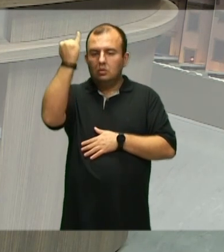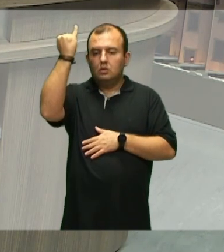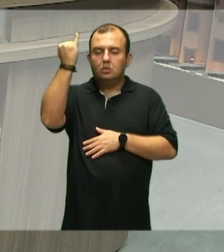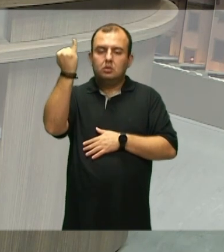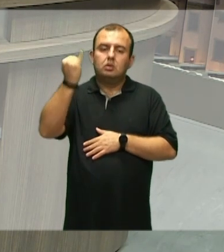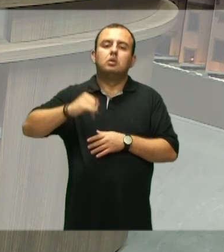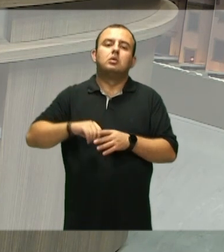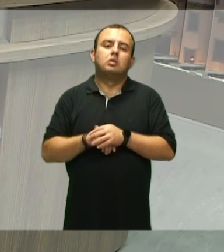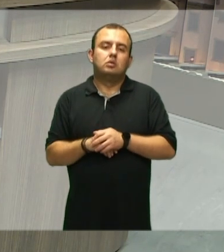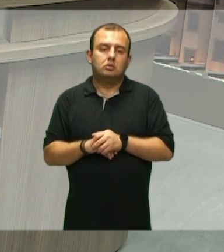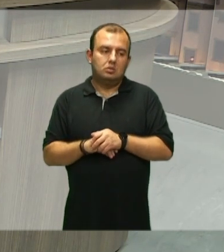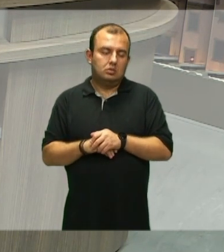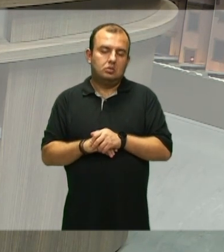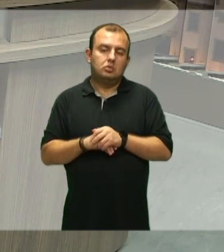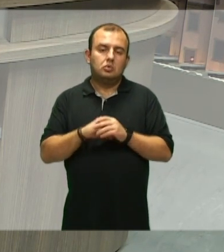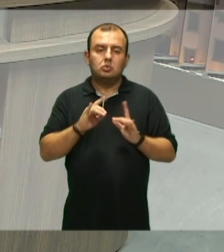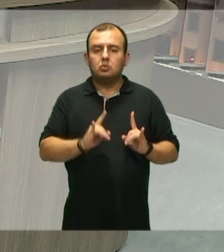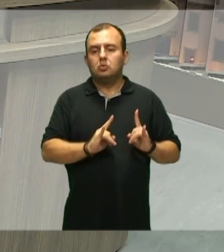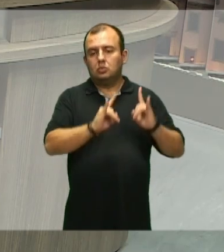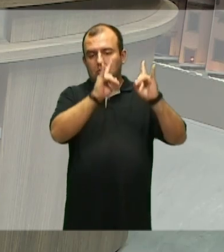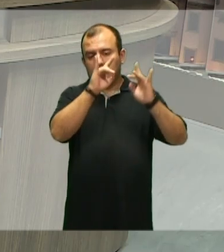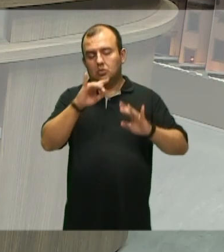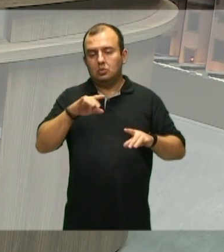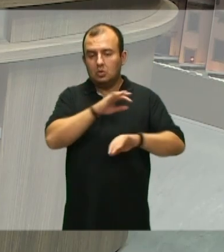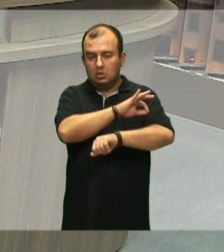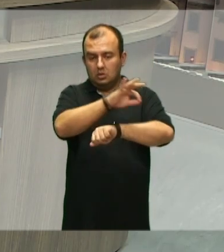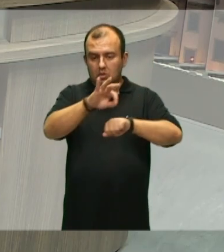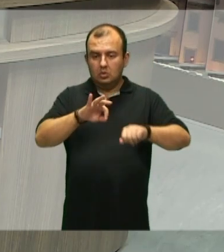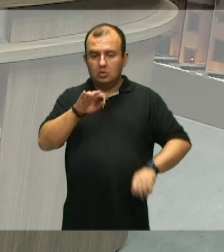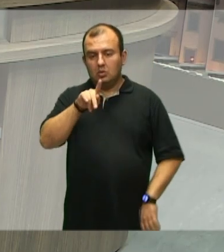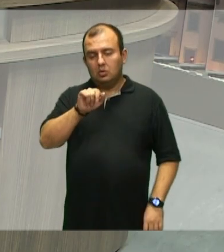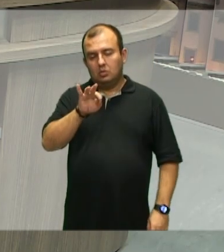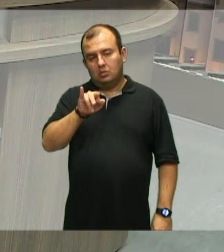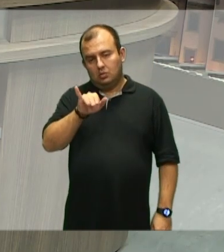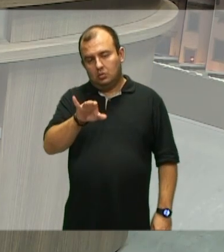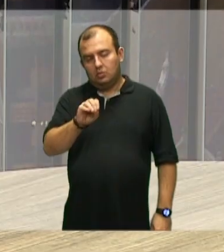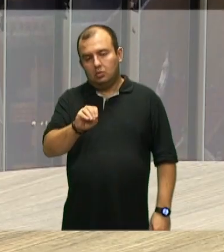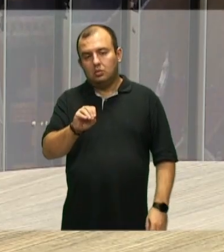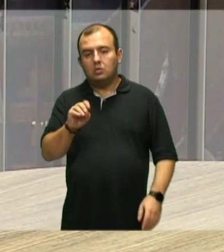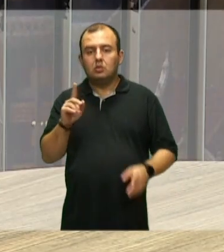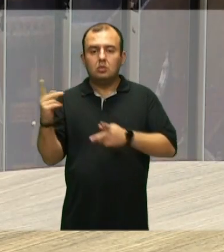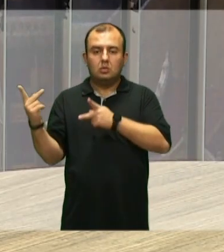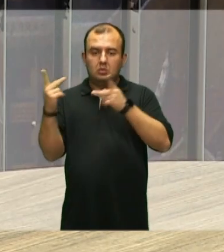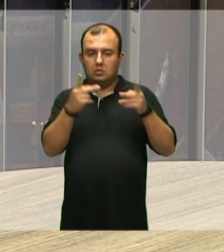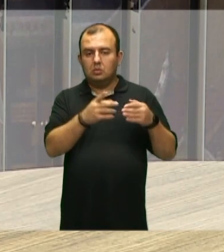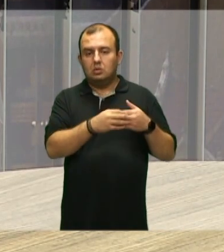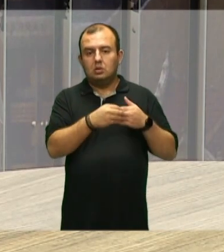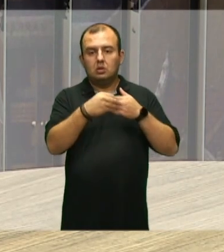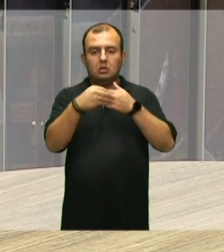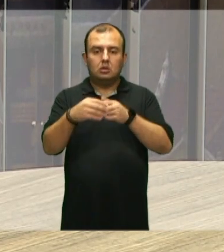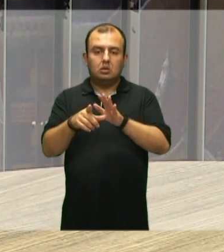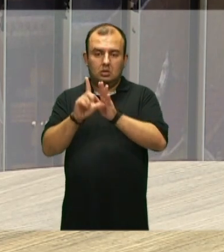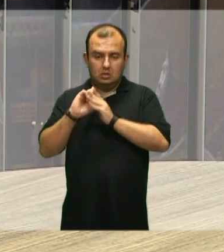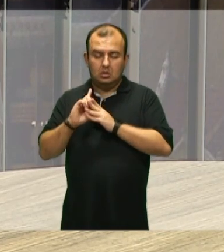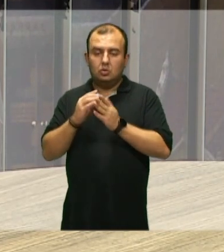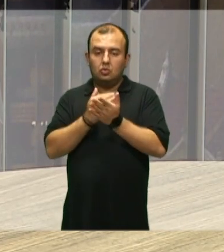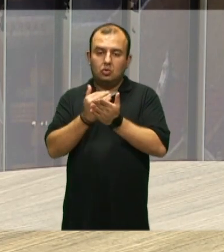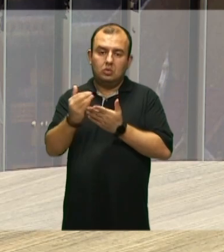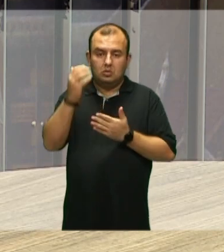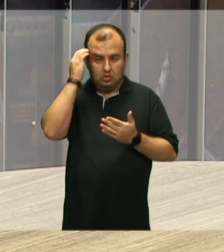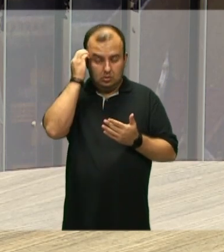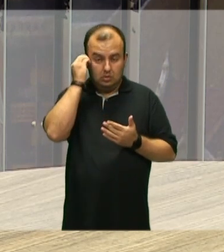do patrimônio arquitetônico, né? Isso, e nesse projeto a gente incluiu, inclusive, uma visita guiada, antes da peça